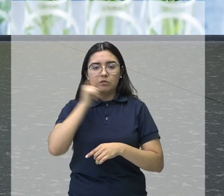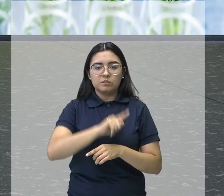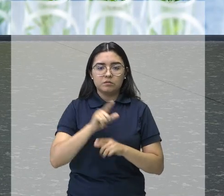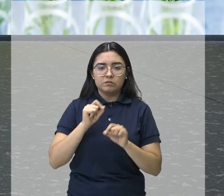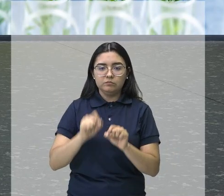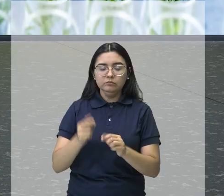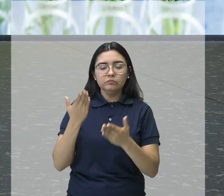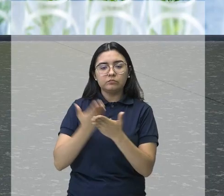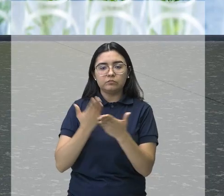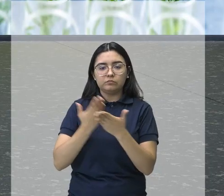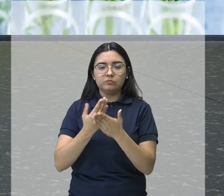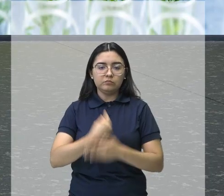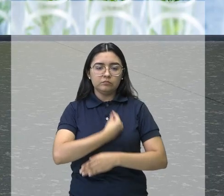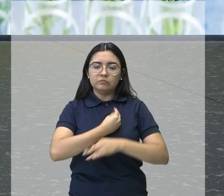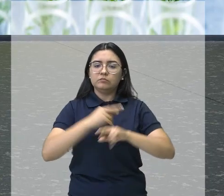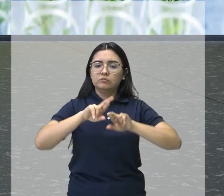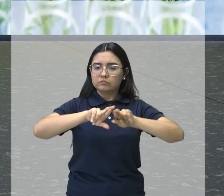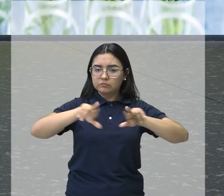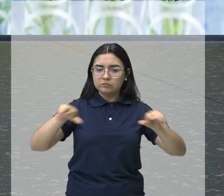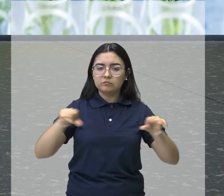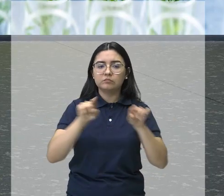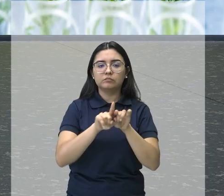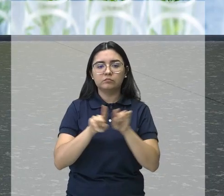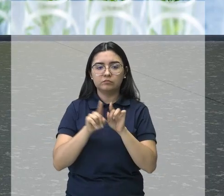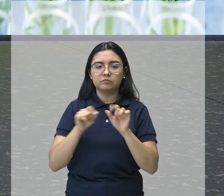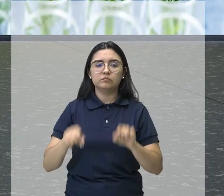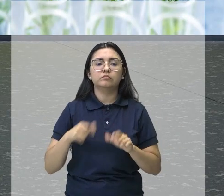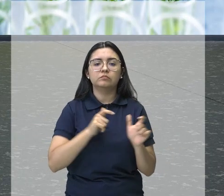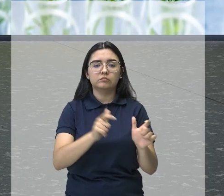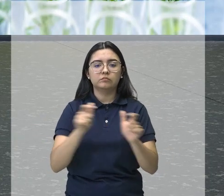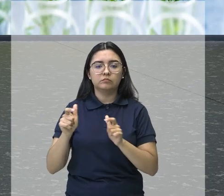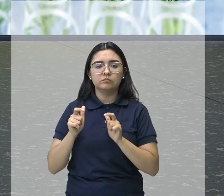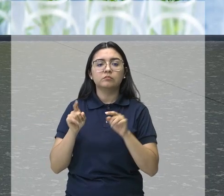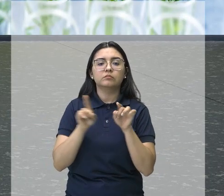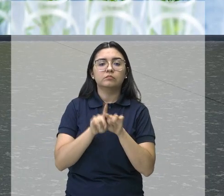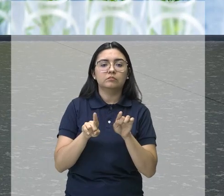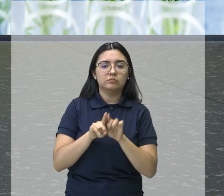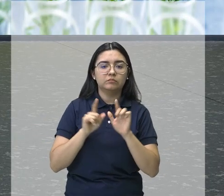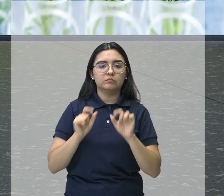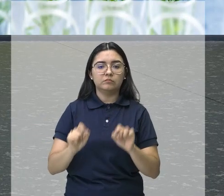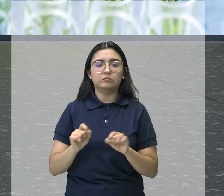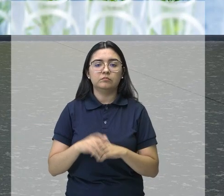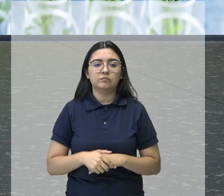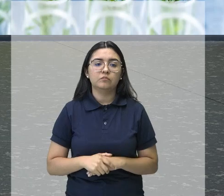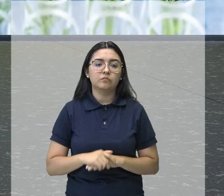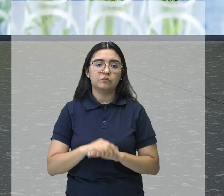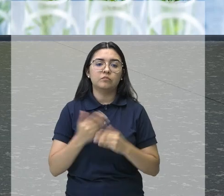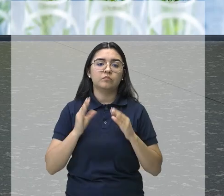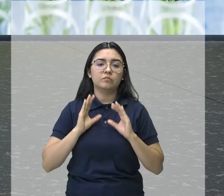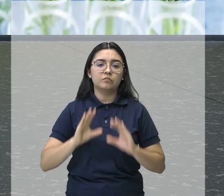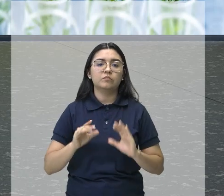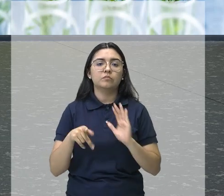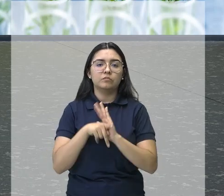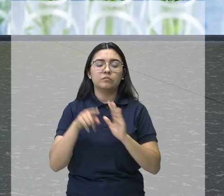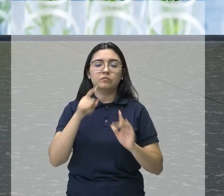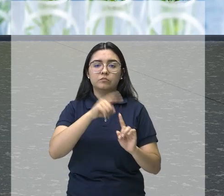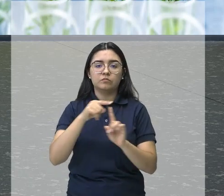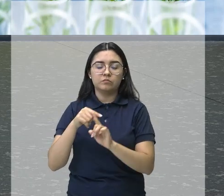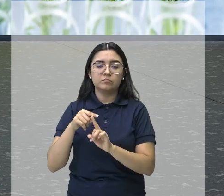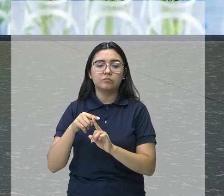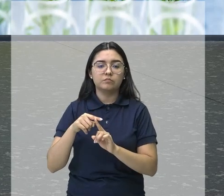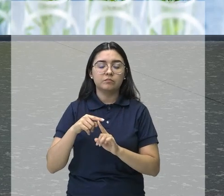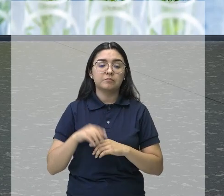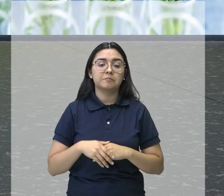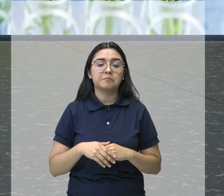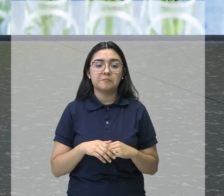a biodiversidade, a distribuição geográfica ou o comportamento das espécies.